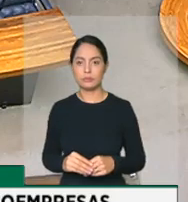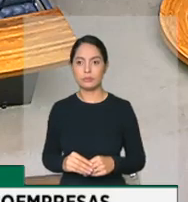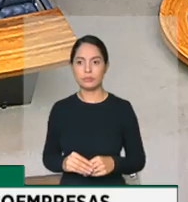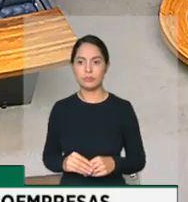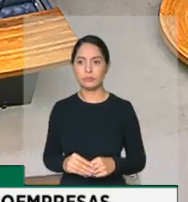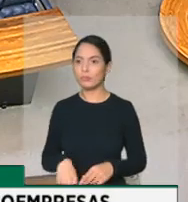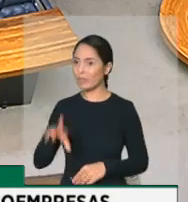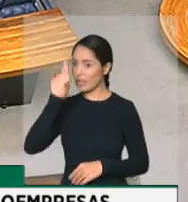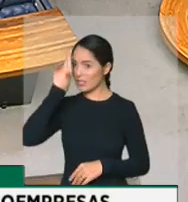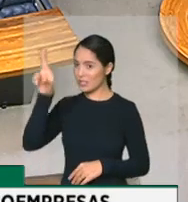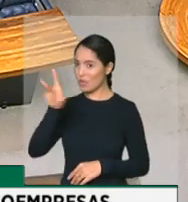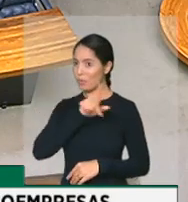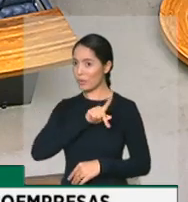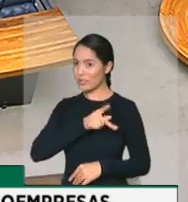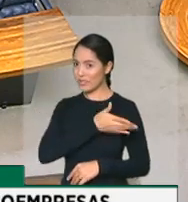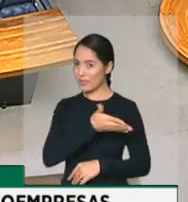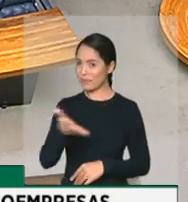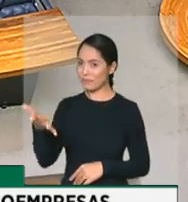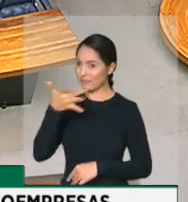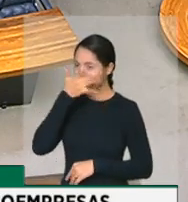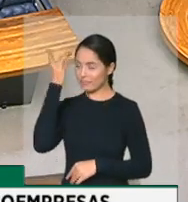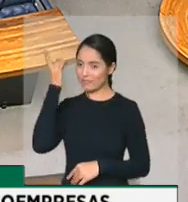Senhor presidente, senhores deputados, senhores líderes,